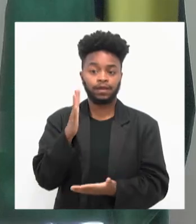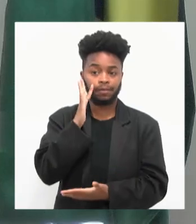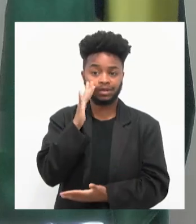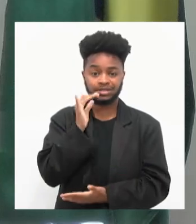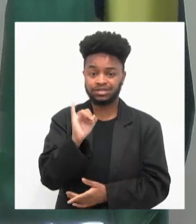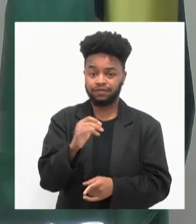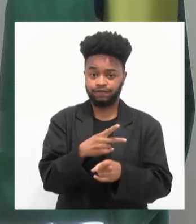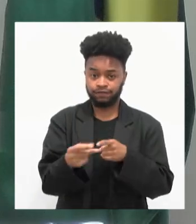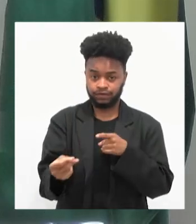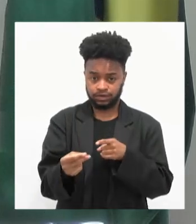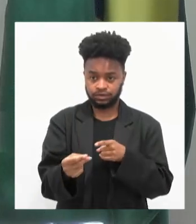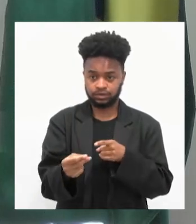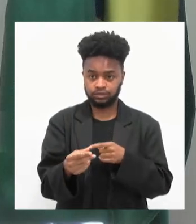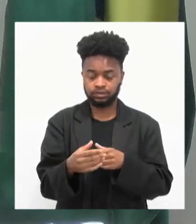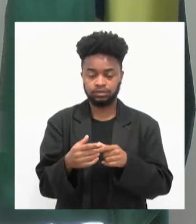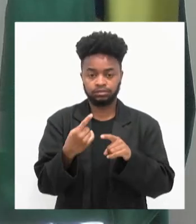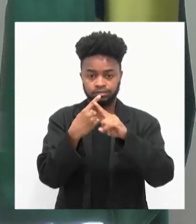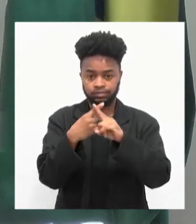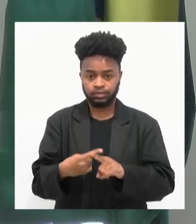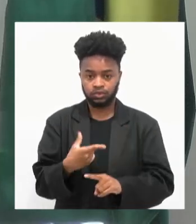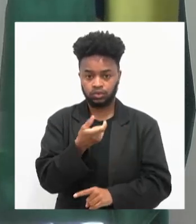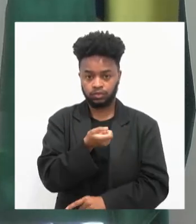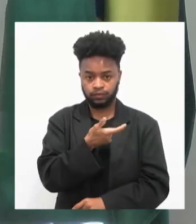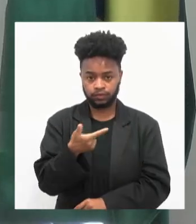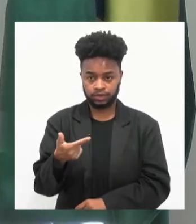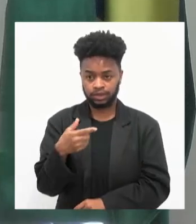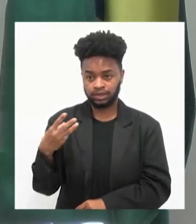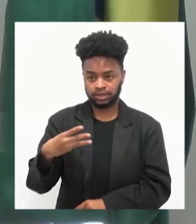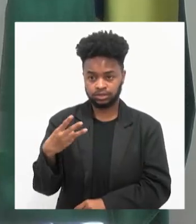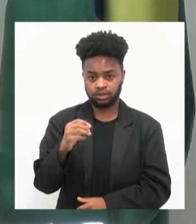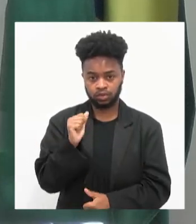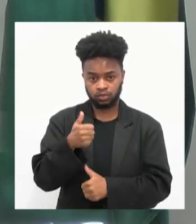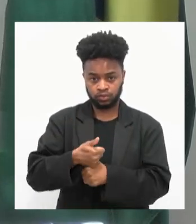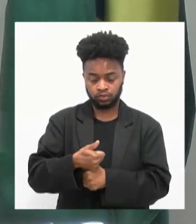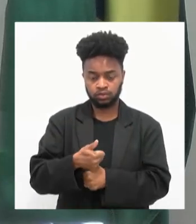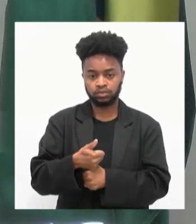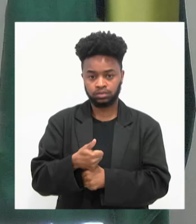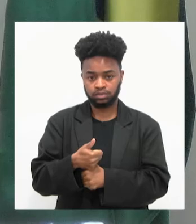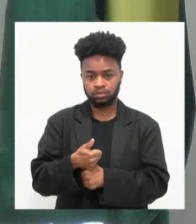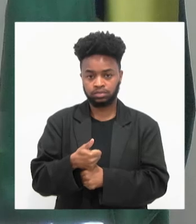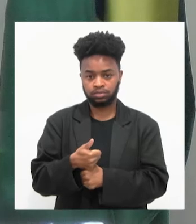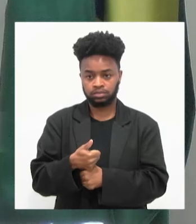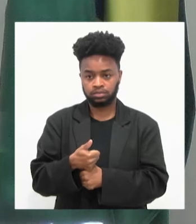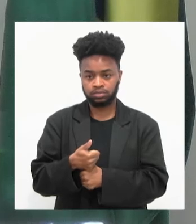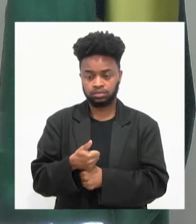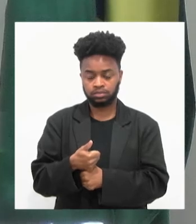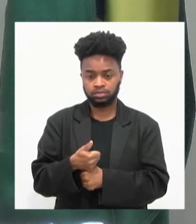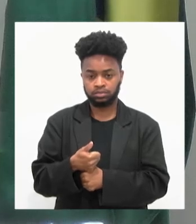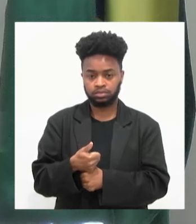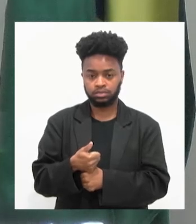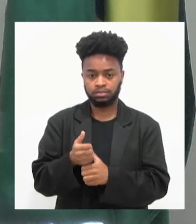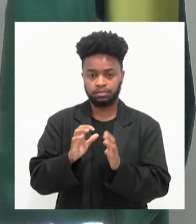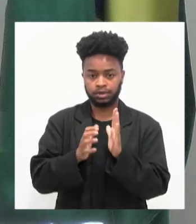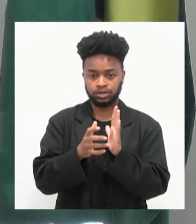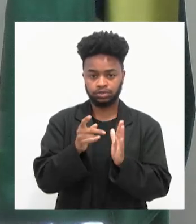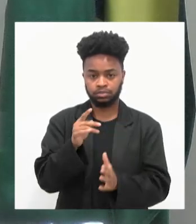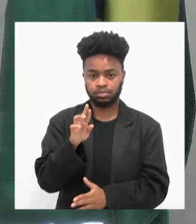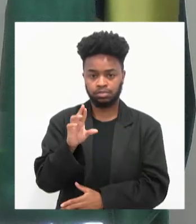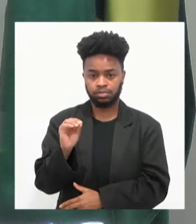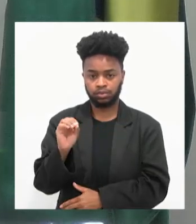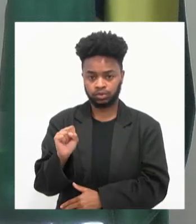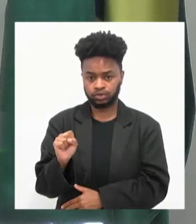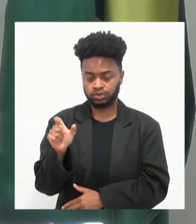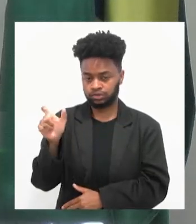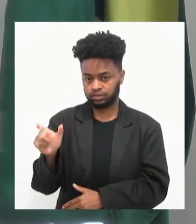eleição de deputado federal, concorreu em 2022, é terceiro suplente, deputado Alan Lopes, do partido PROS, o proprietário